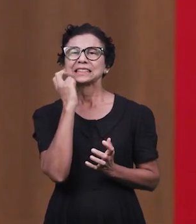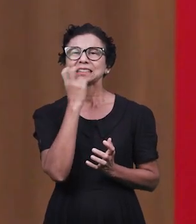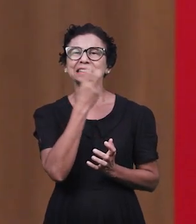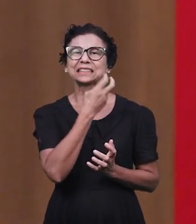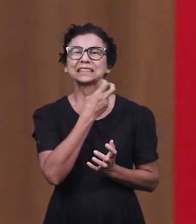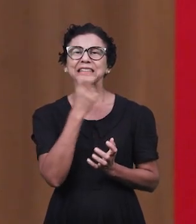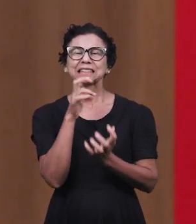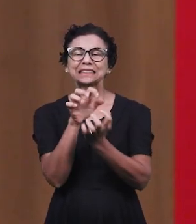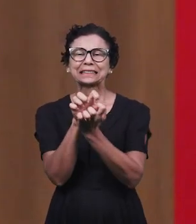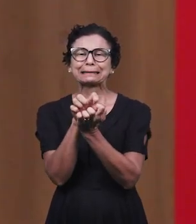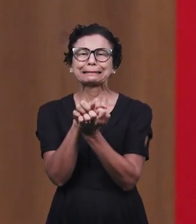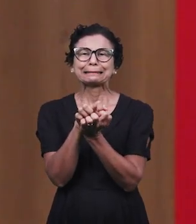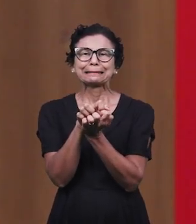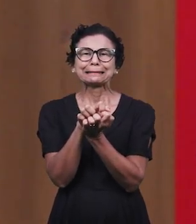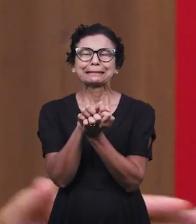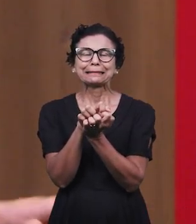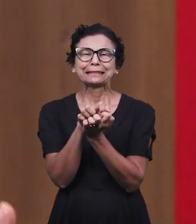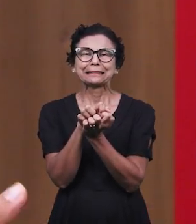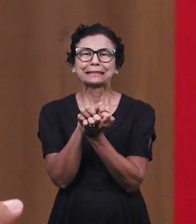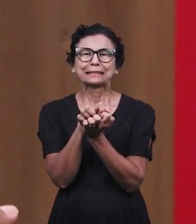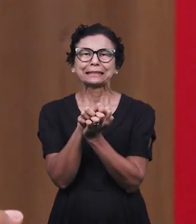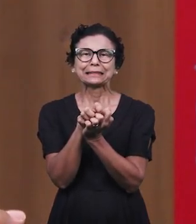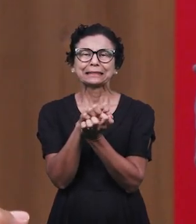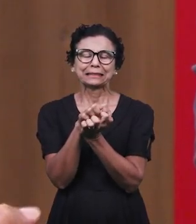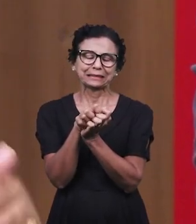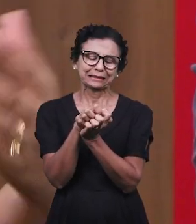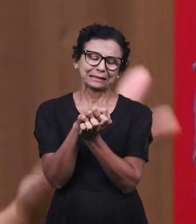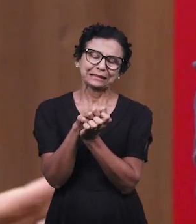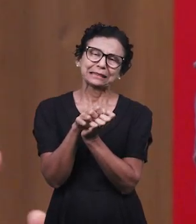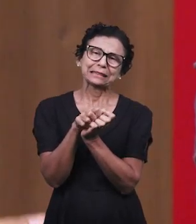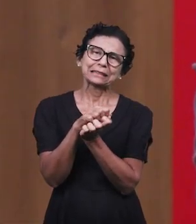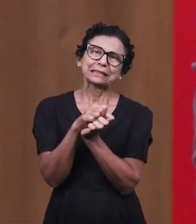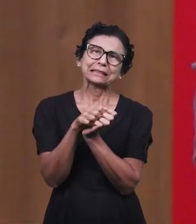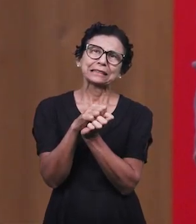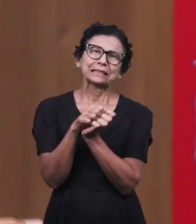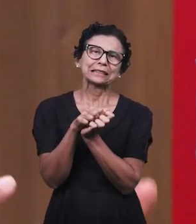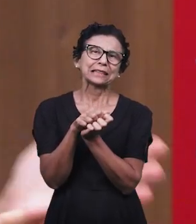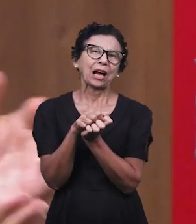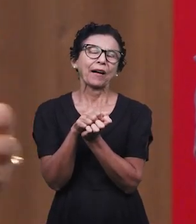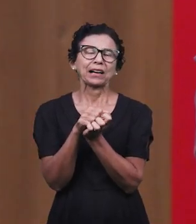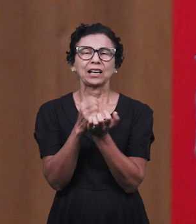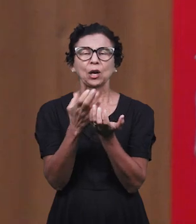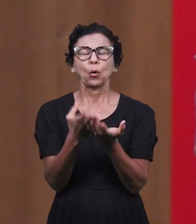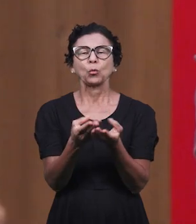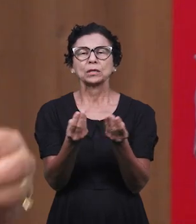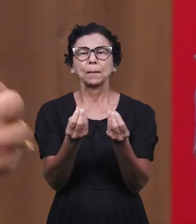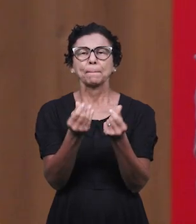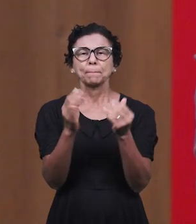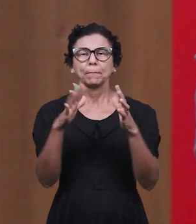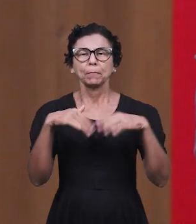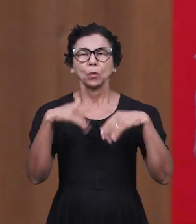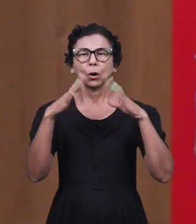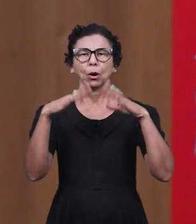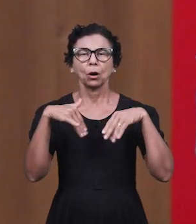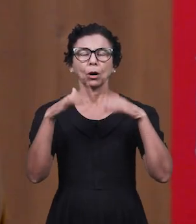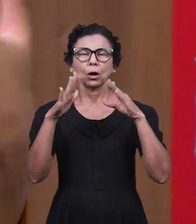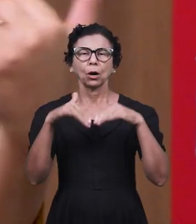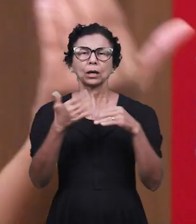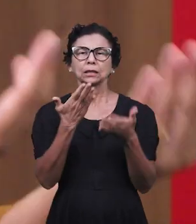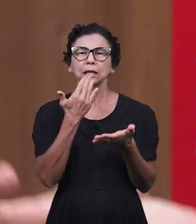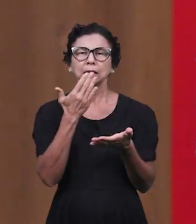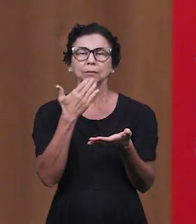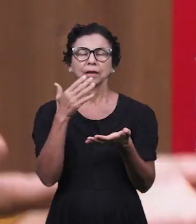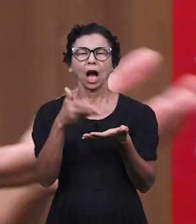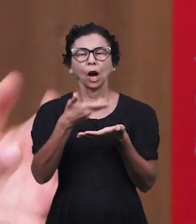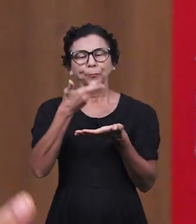conseguem comer de tudo, né, doutor João? Mas alguns, eles vão acabar usando as alimentações pastosas e